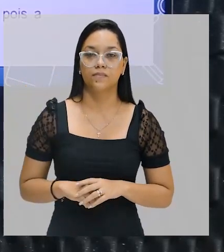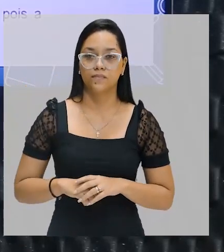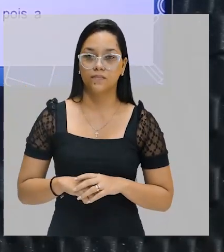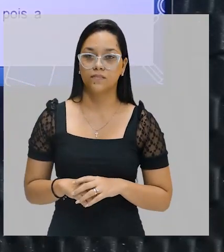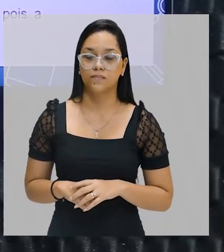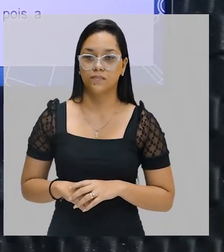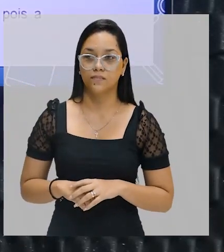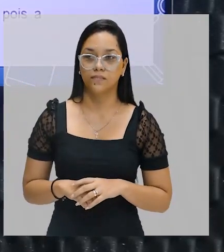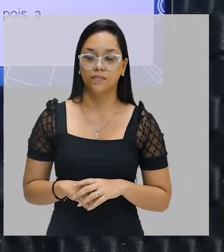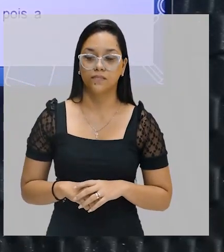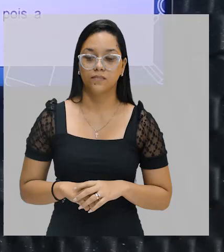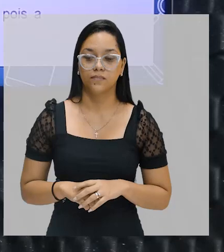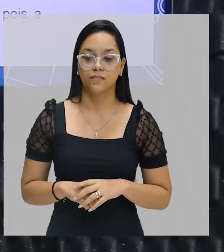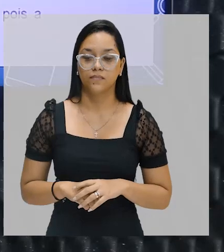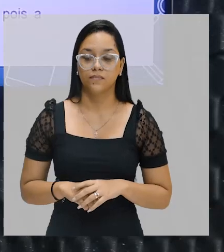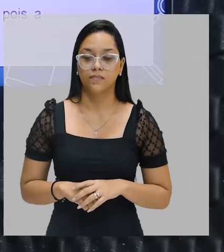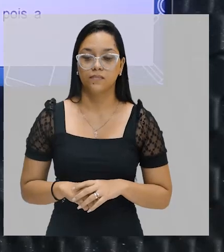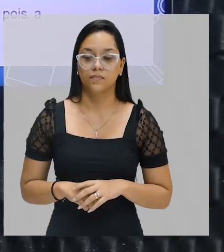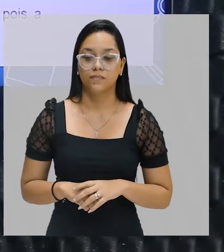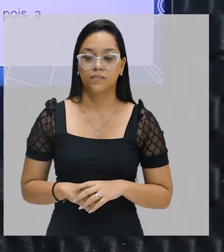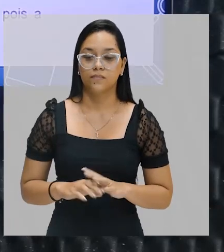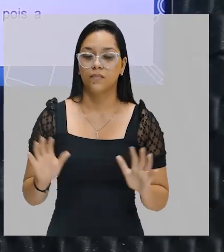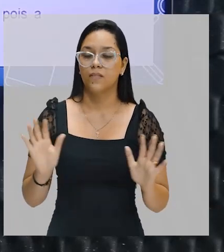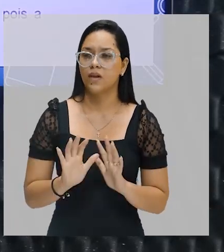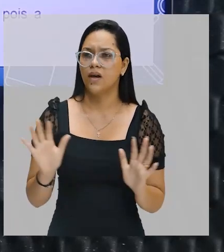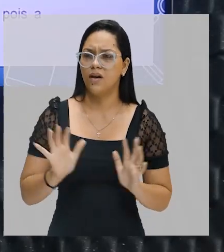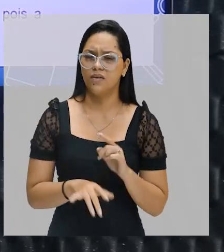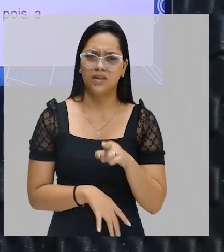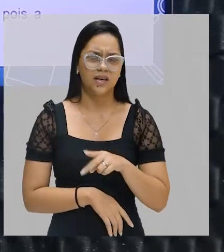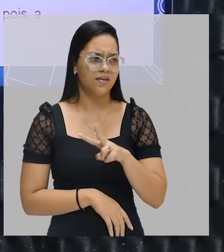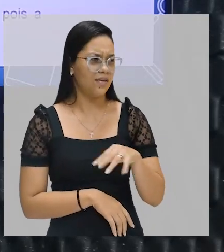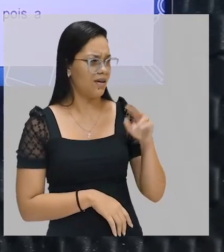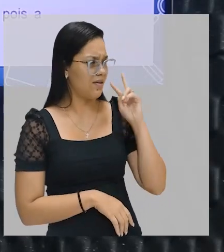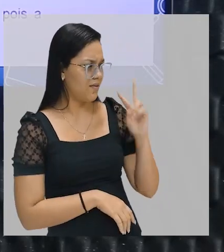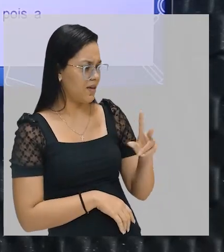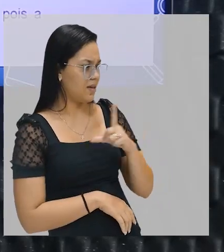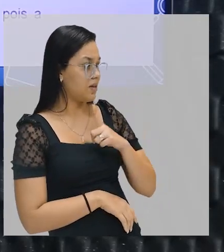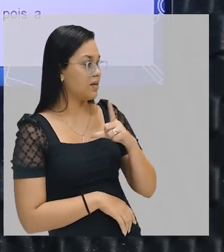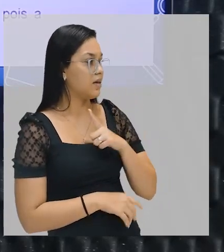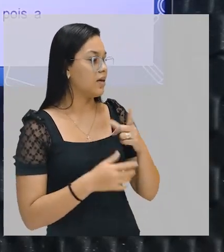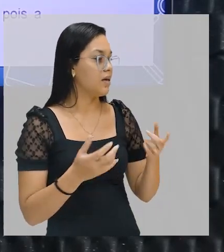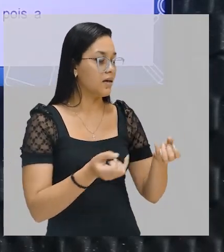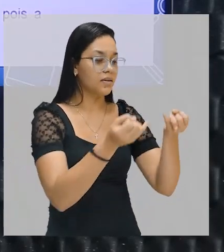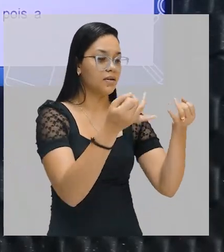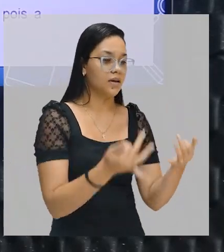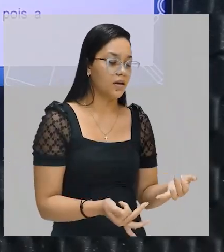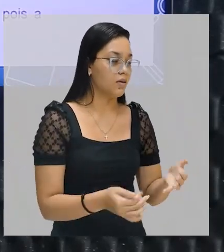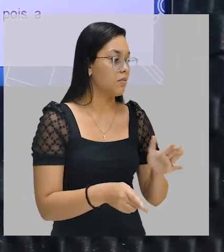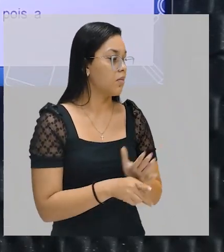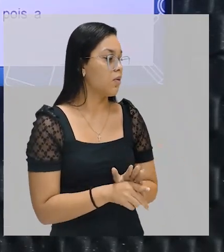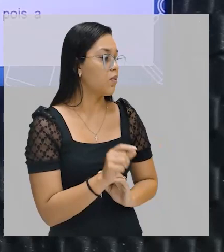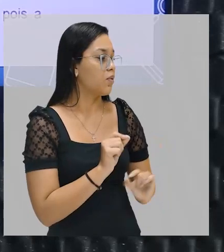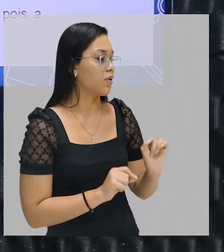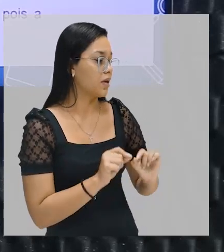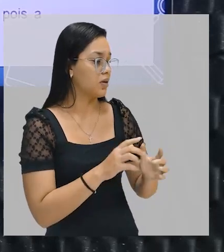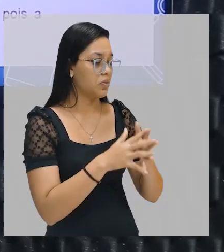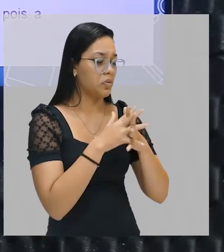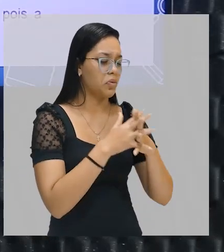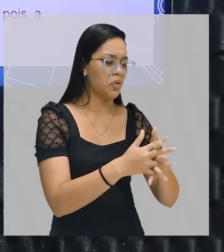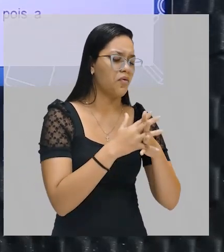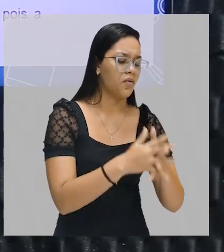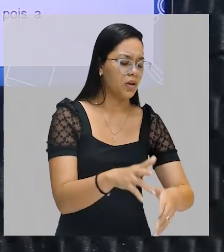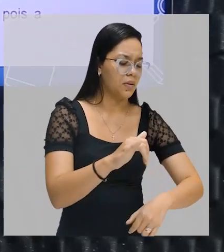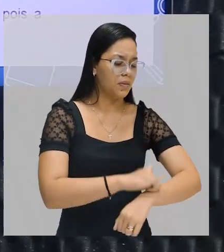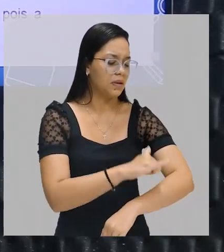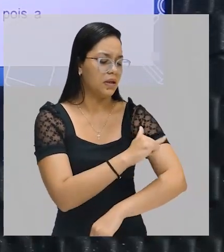requer corpos magros. Não, galera. Sempre que vocês olharem, quando estivermos falando de obesidade, não confundam a